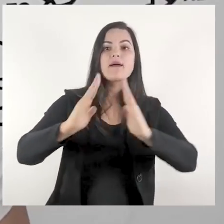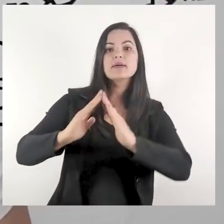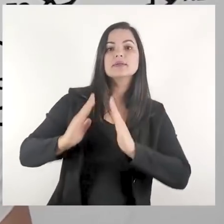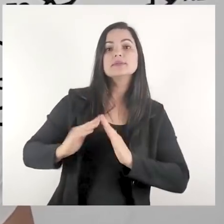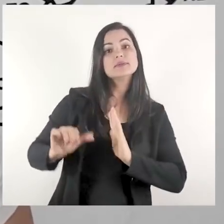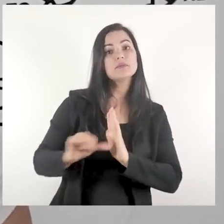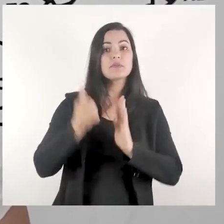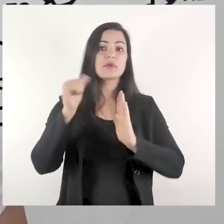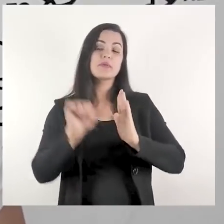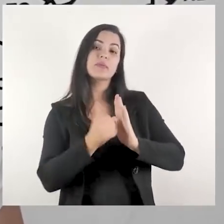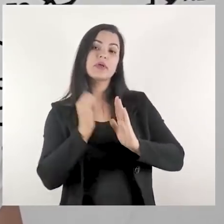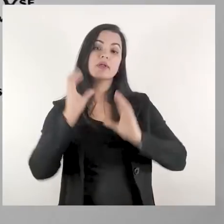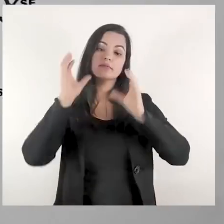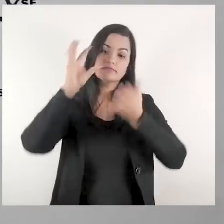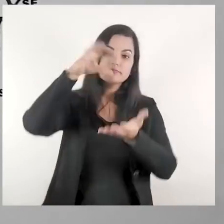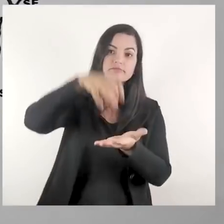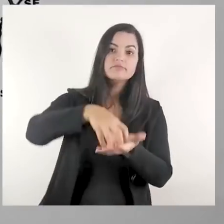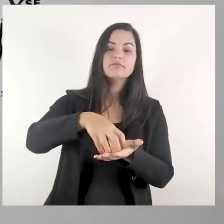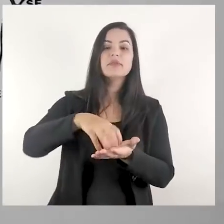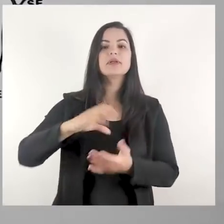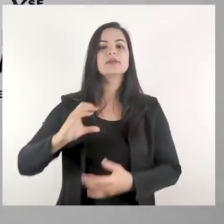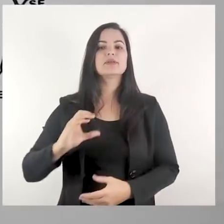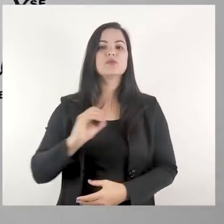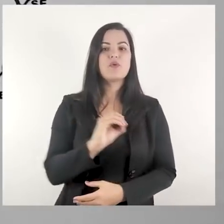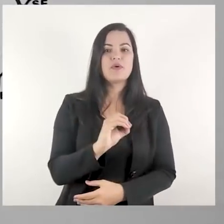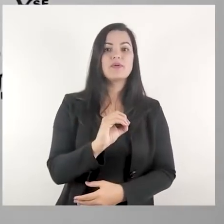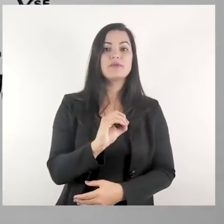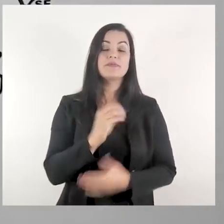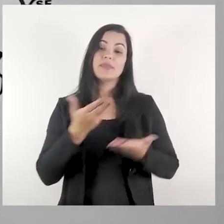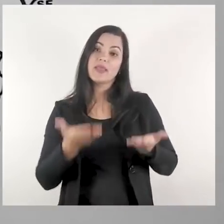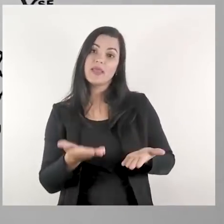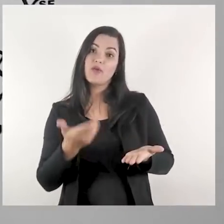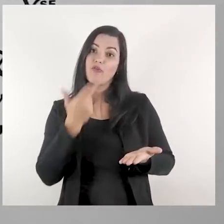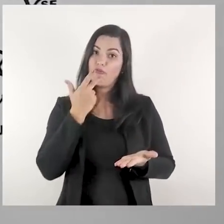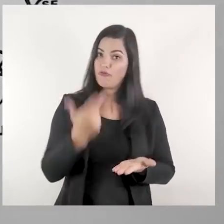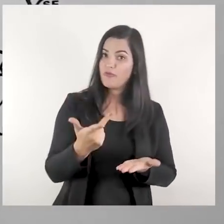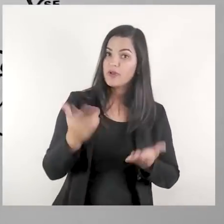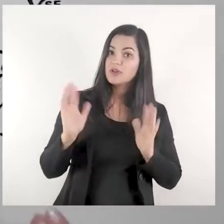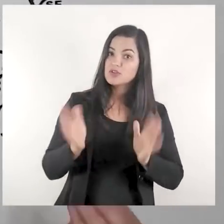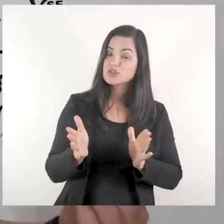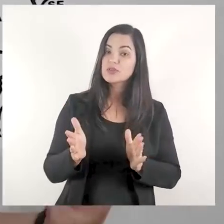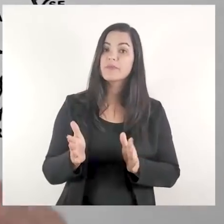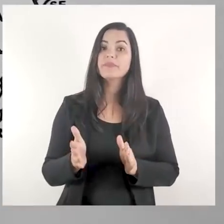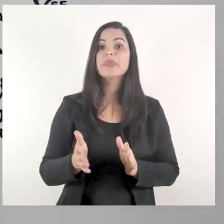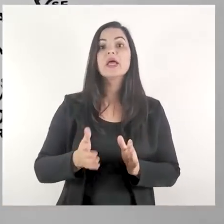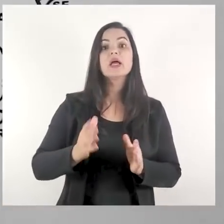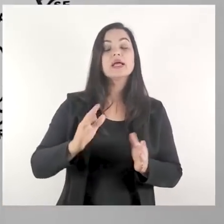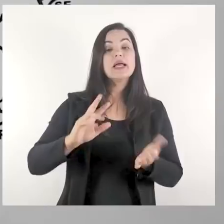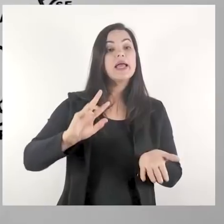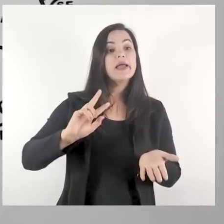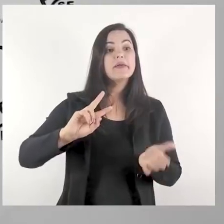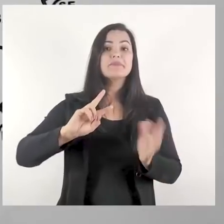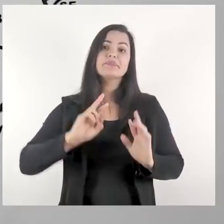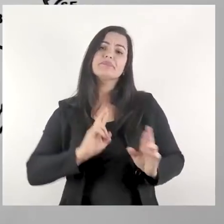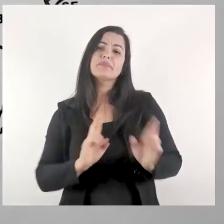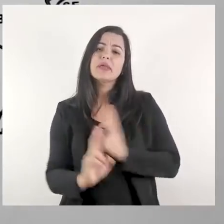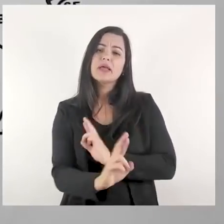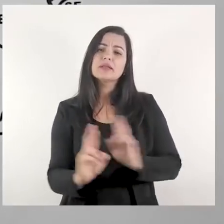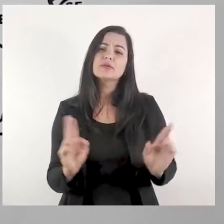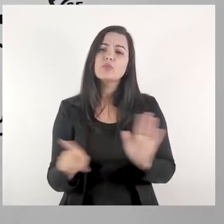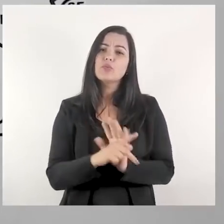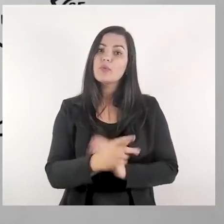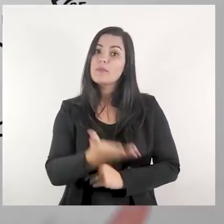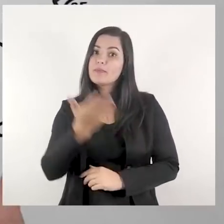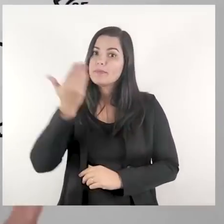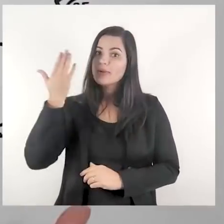vilarejos da região Centro-Oeste. Então, essa parte que eu acabei de te contar tem muita relação com o passado. Mas o que nós